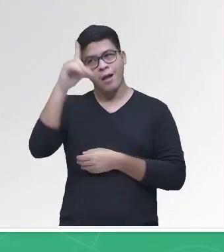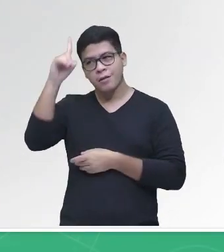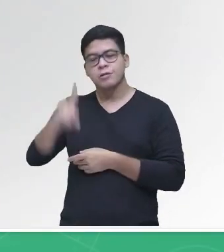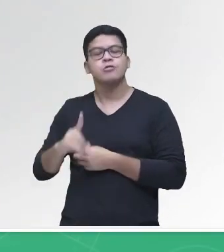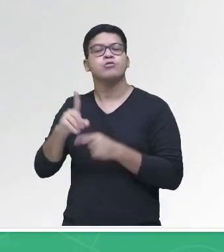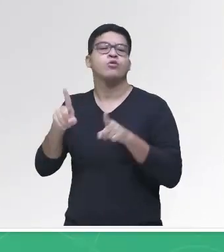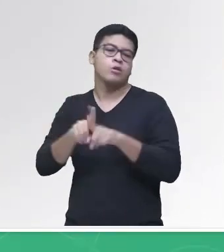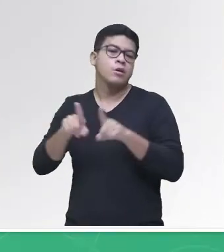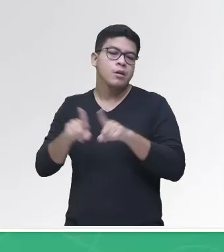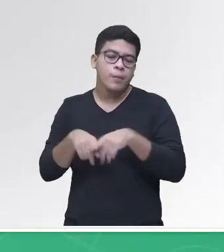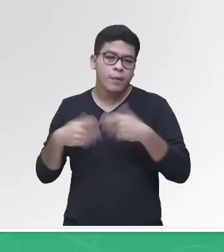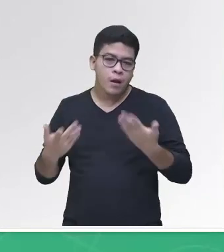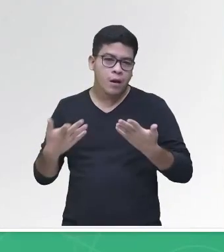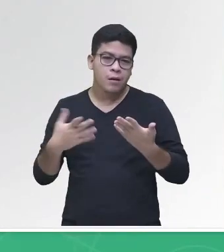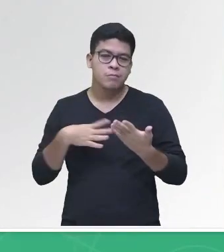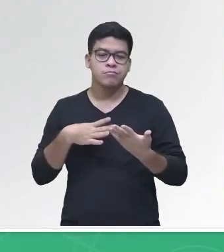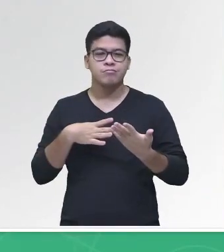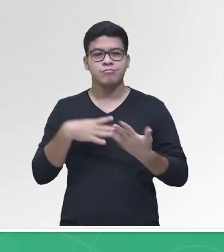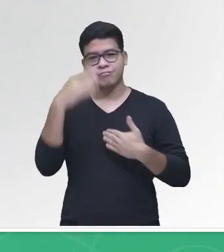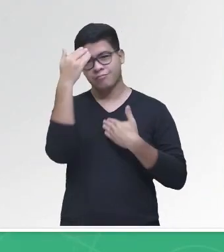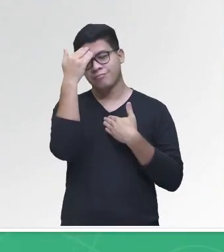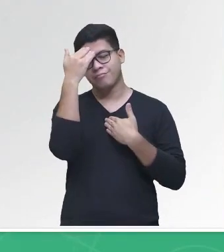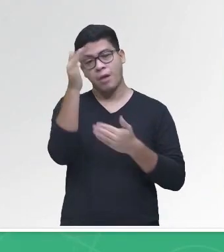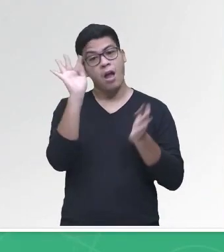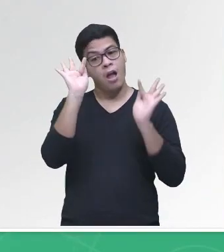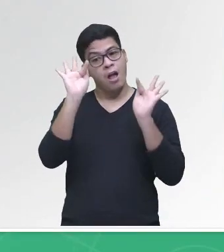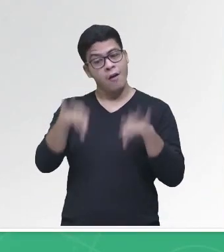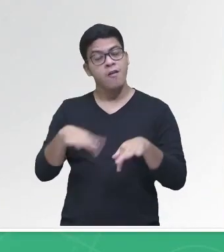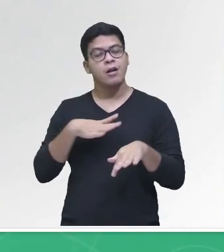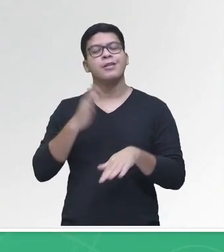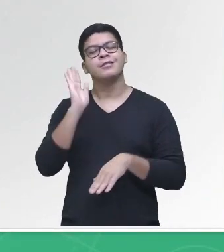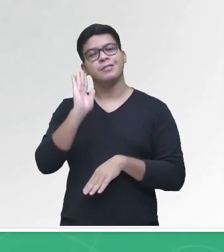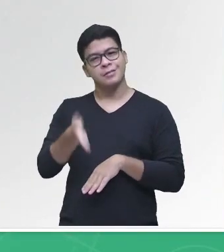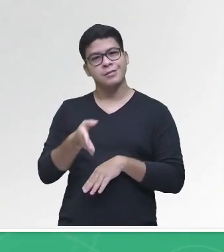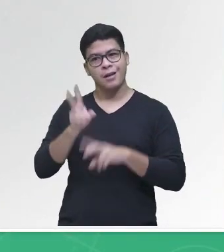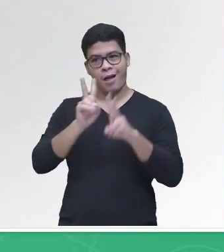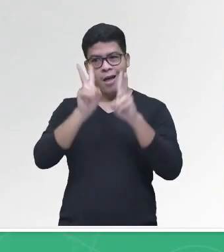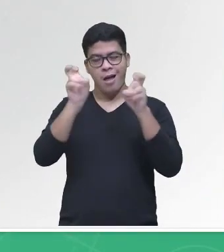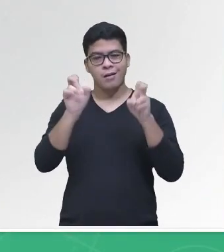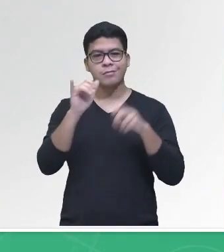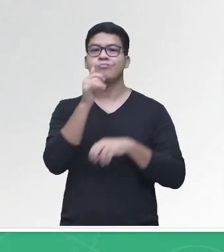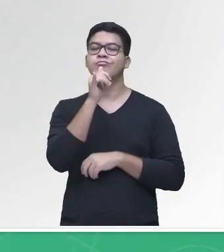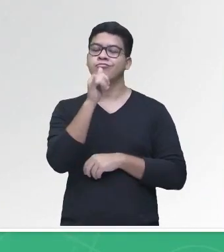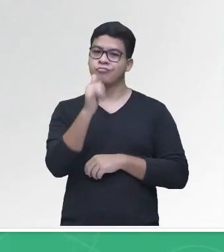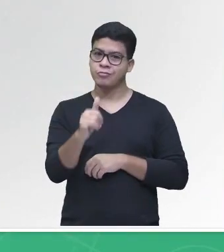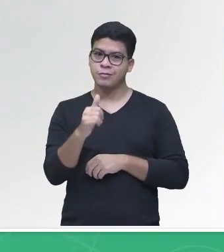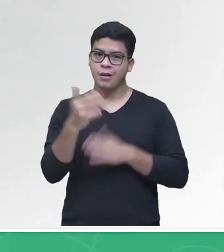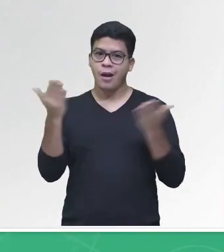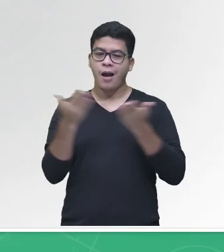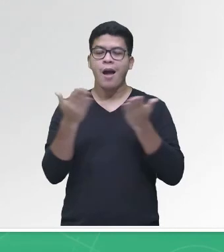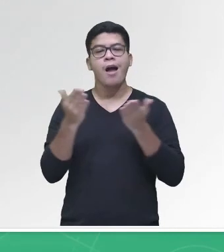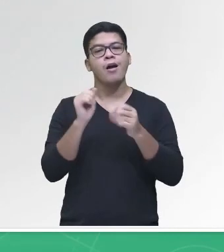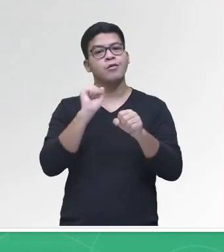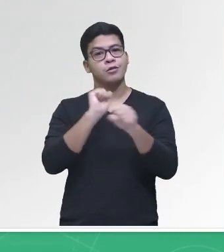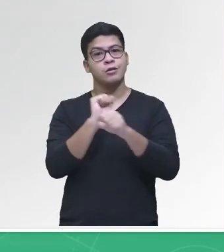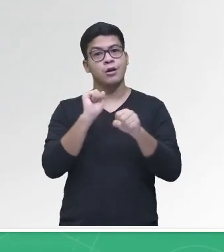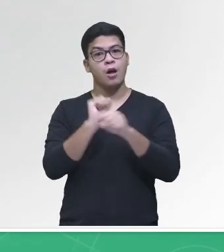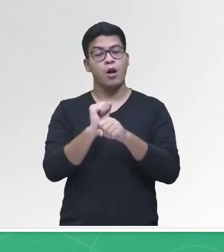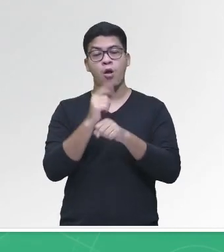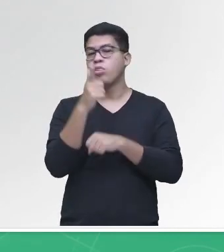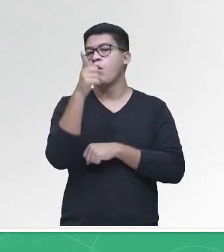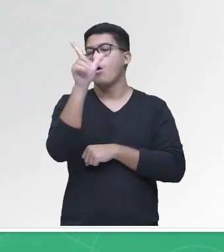todos. Então, estamos finalizando, falando aí da nossa eletrização e aguardo vocês em